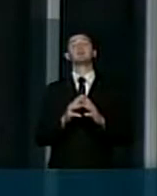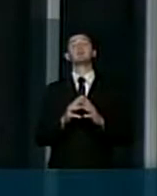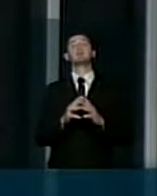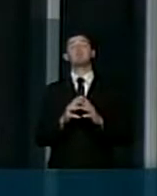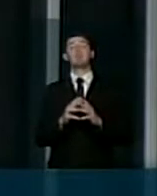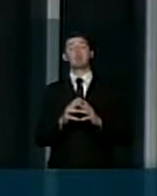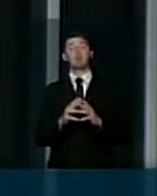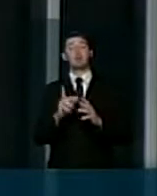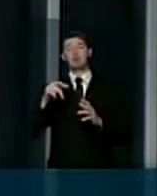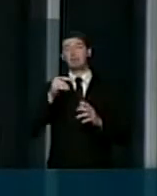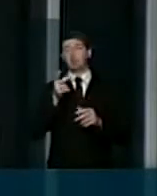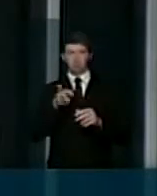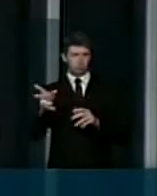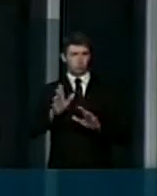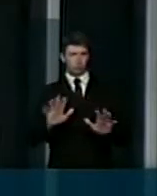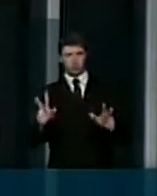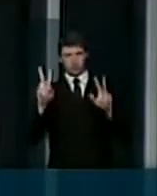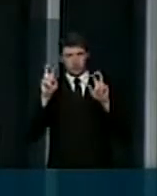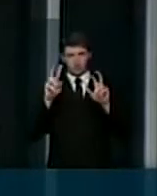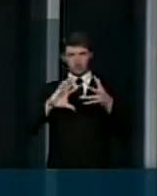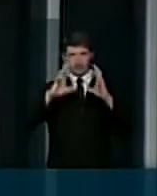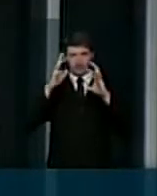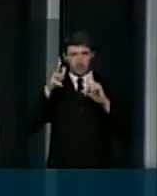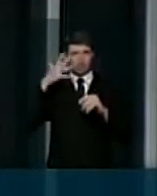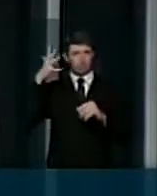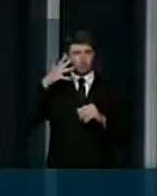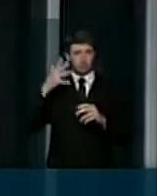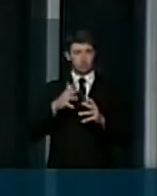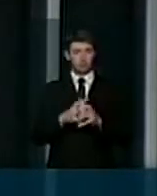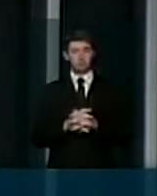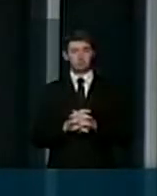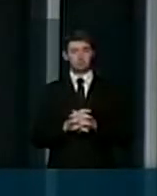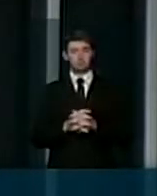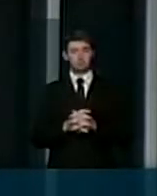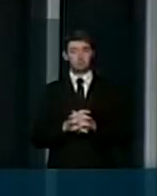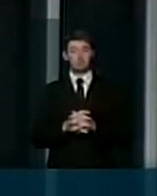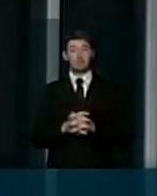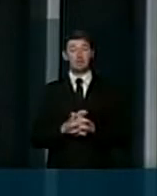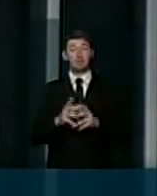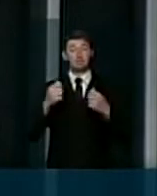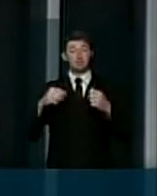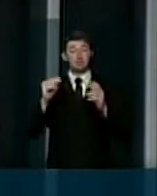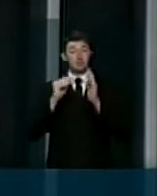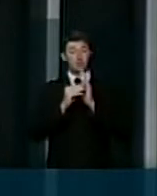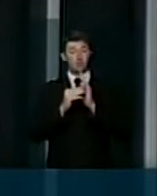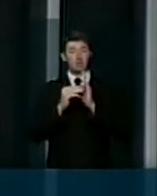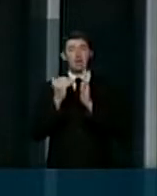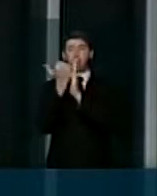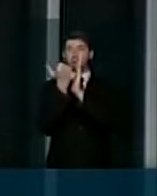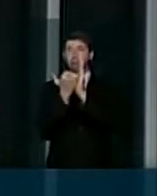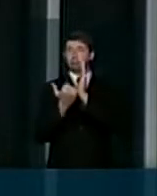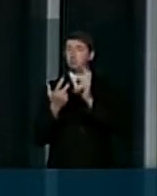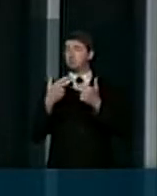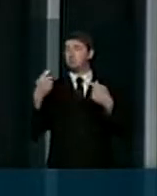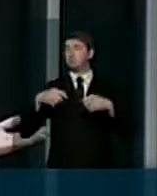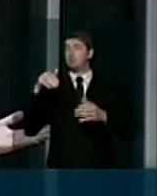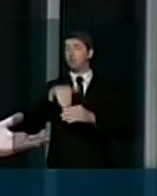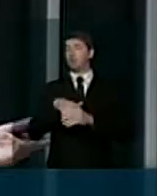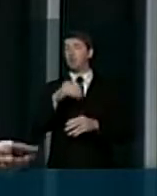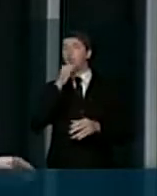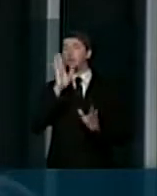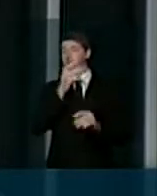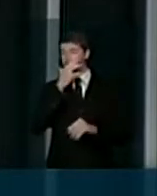para continuar um pouquinho mais nesse tema da reforma política, de que se estabelecessem alguns pontos a serem votados, como,